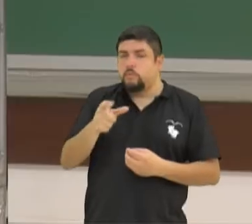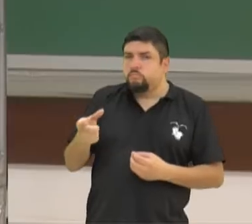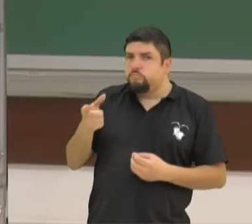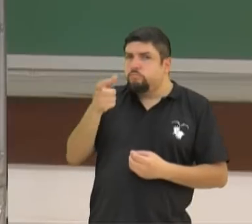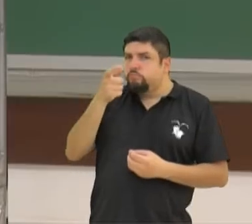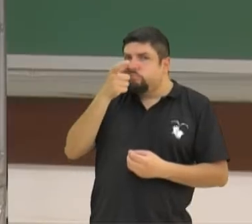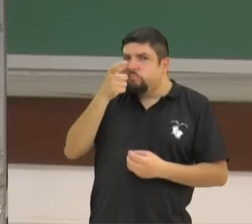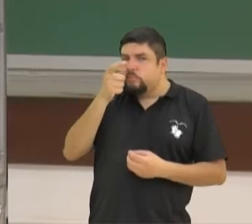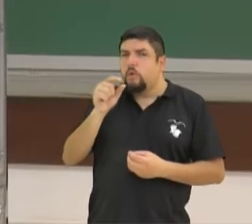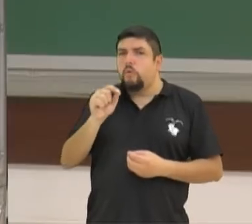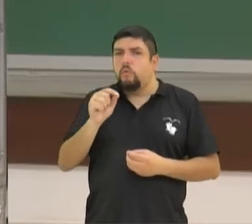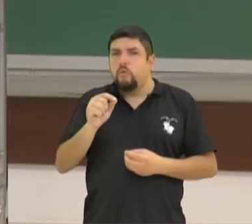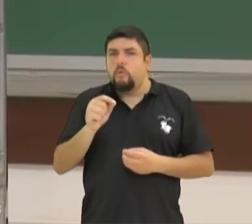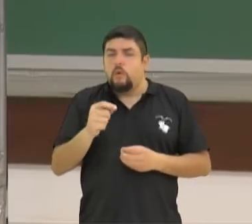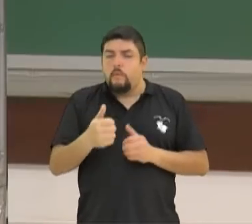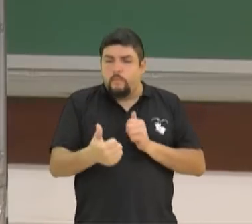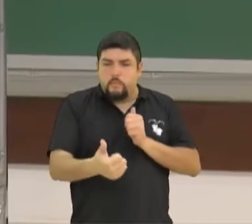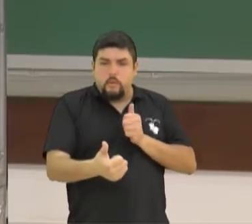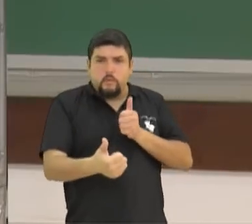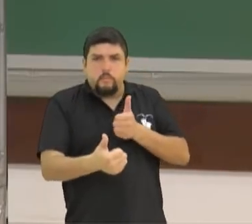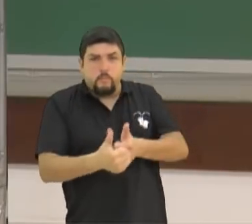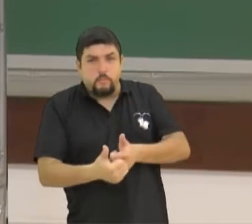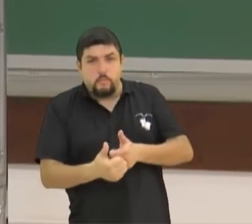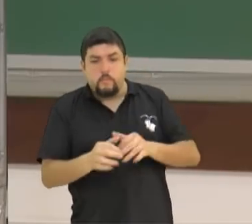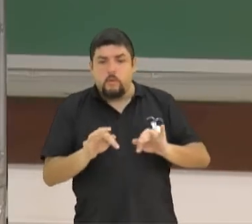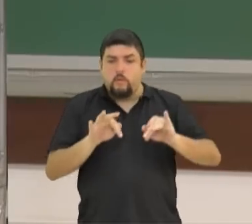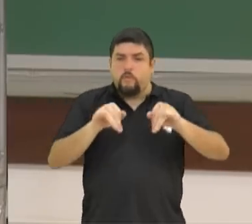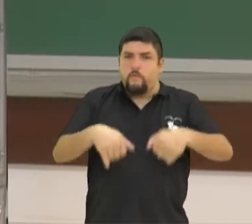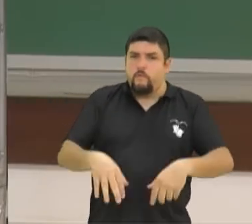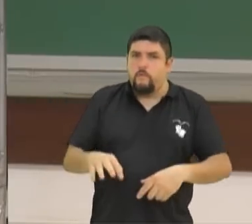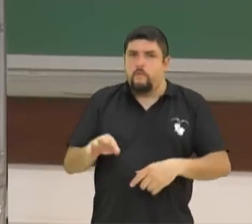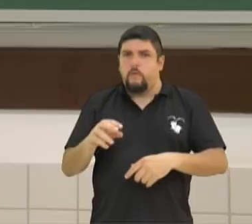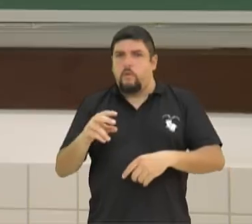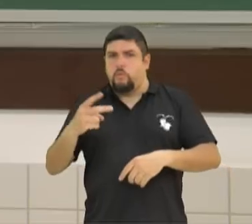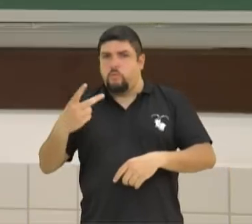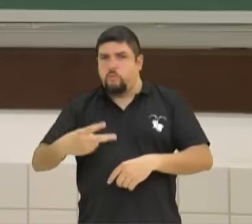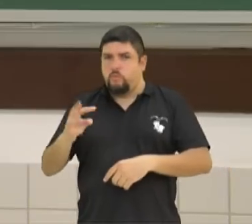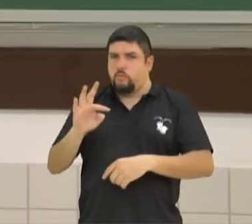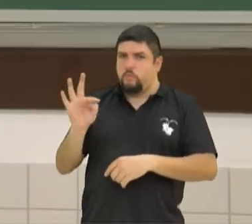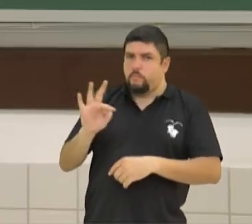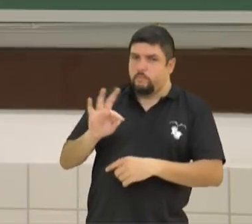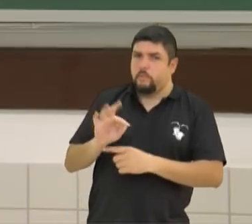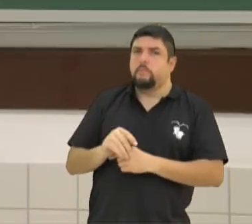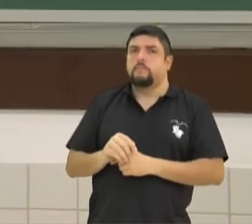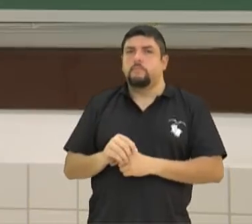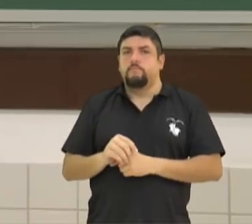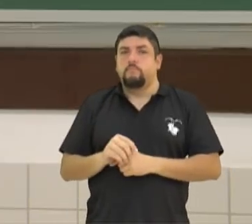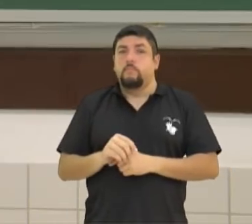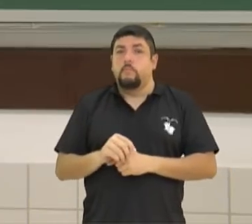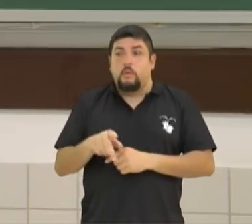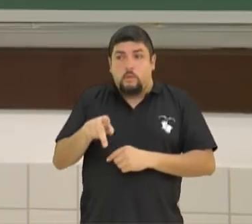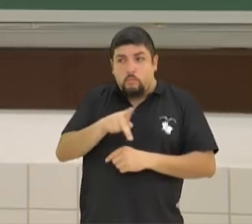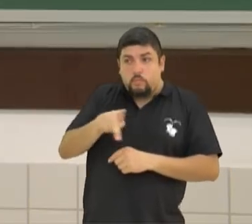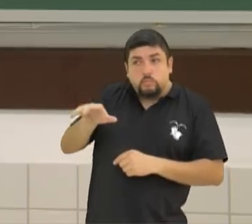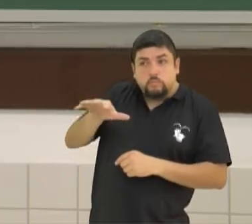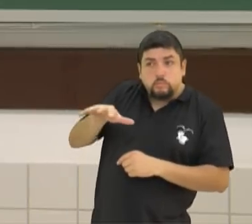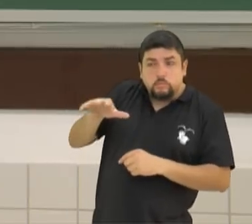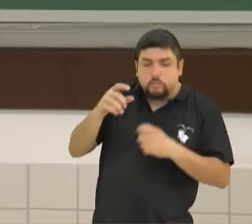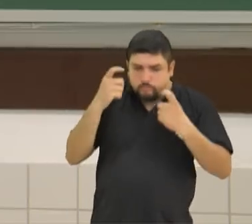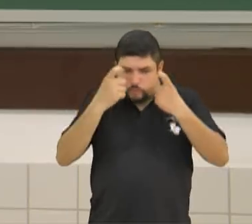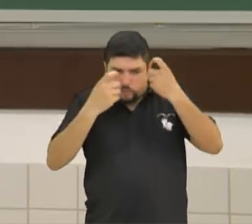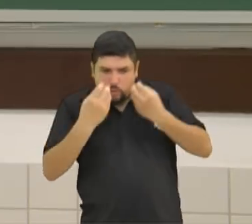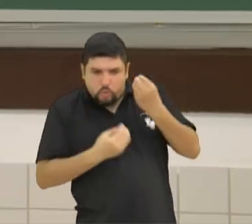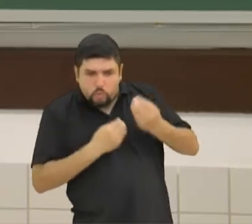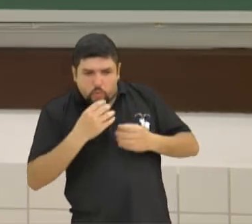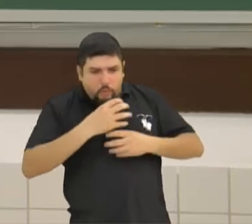caminhando para fechamento de notas no final do trimestre, Os professores estão preocupados em organizar o registro de classe online nas escolas que